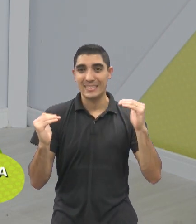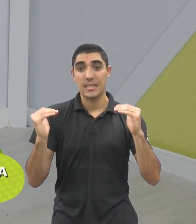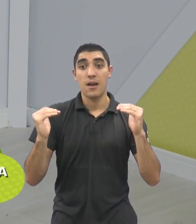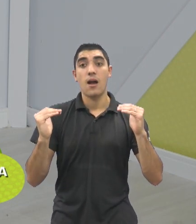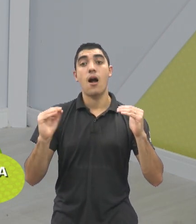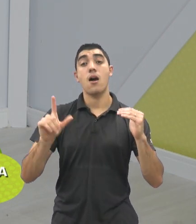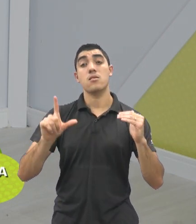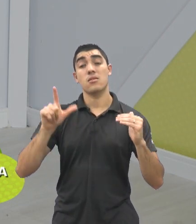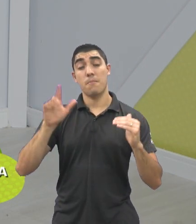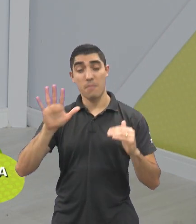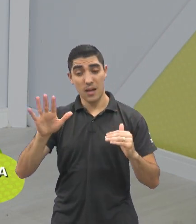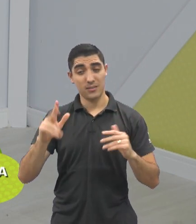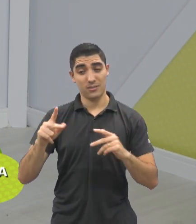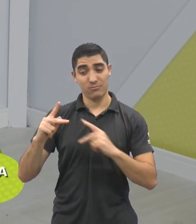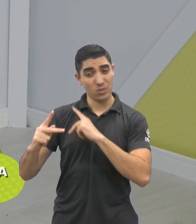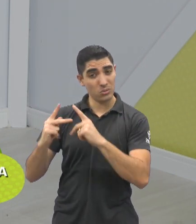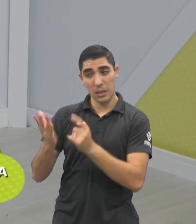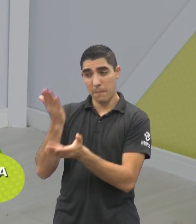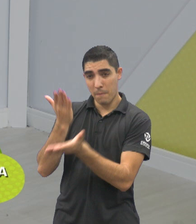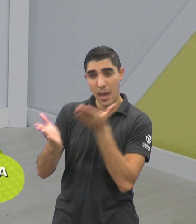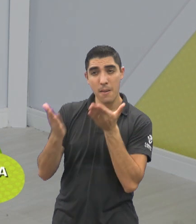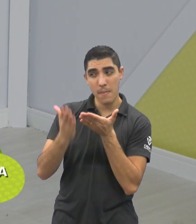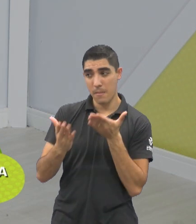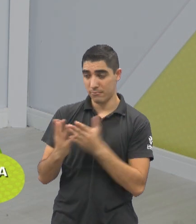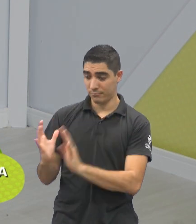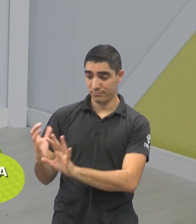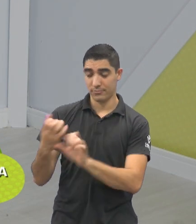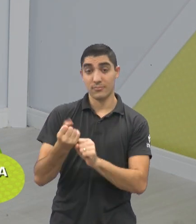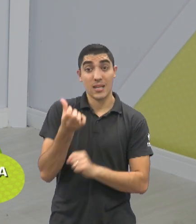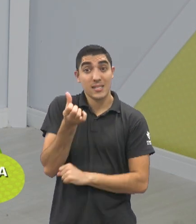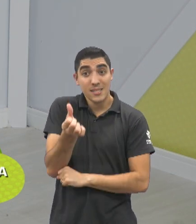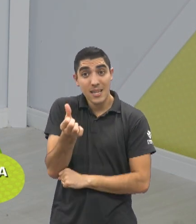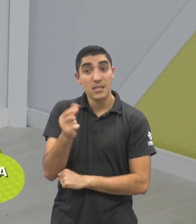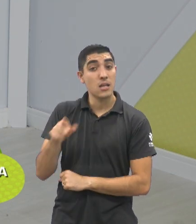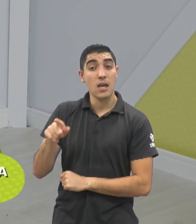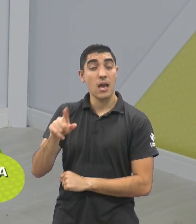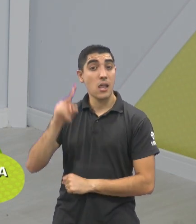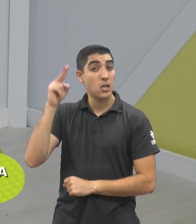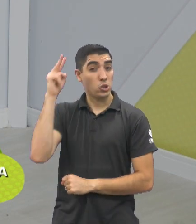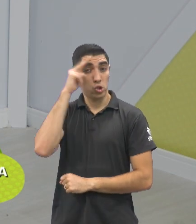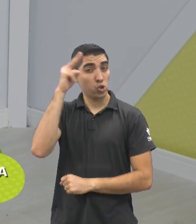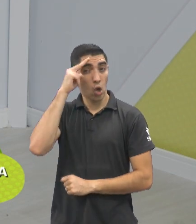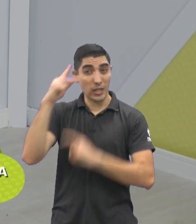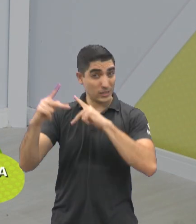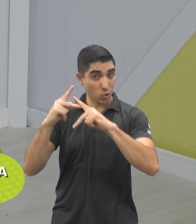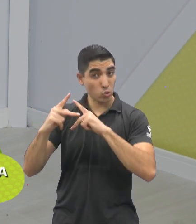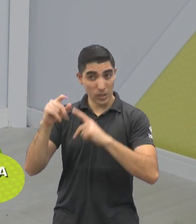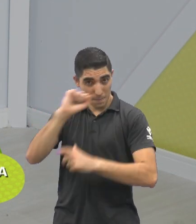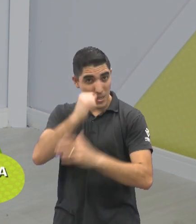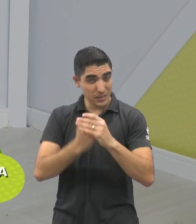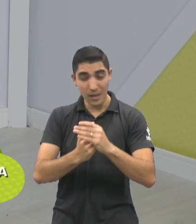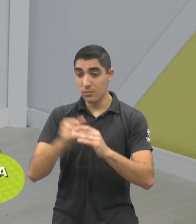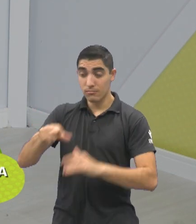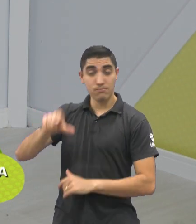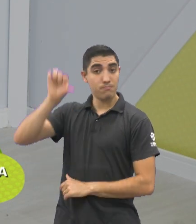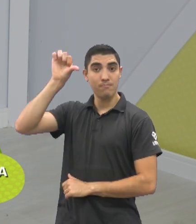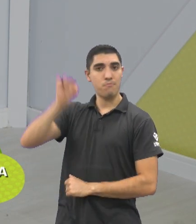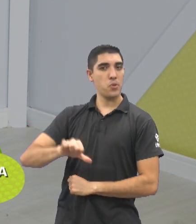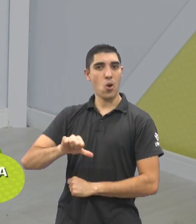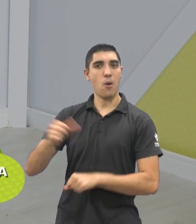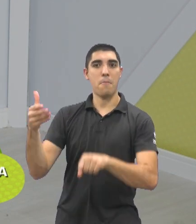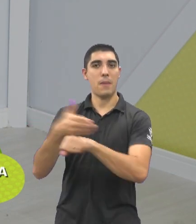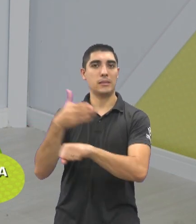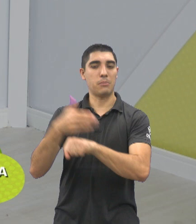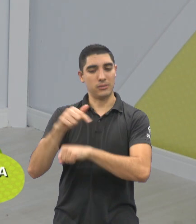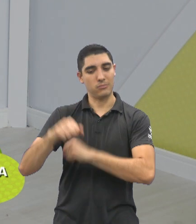as derrotas foram acontecendo, 6 no total, pior início da história de 17 edições, 15 que o São José participou, ficou